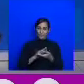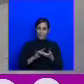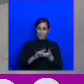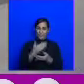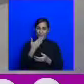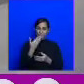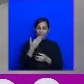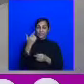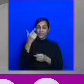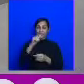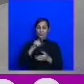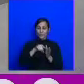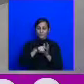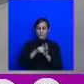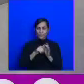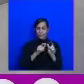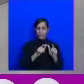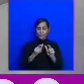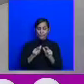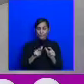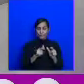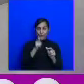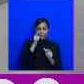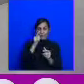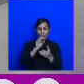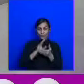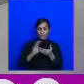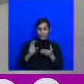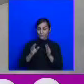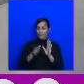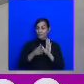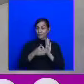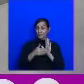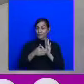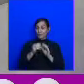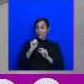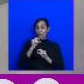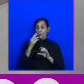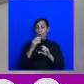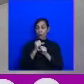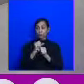da Loto Fácil. Logo após a apuração, você poderá saber de onde são as apostas vencedoras